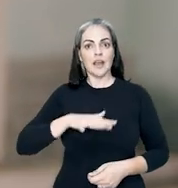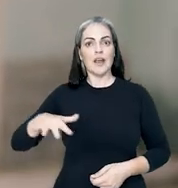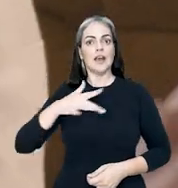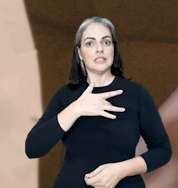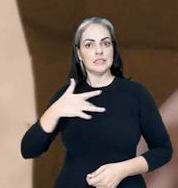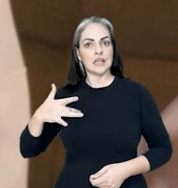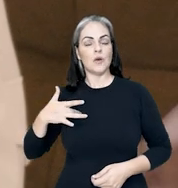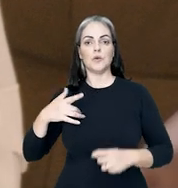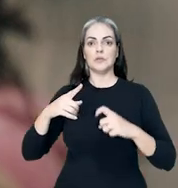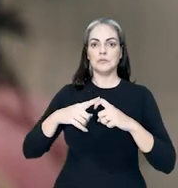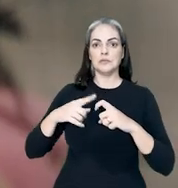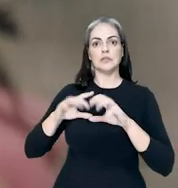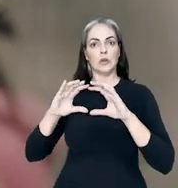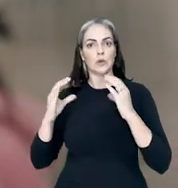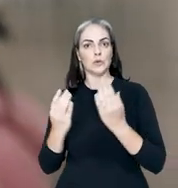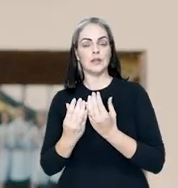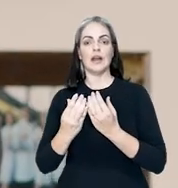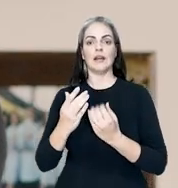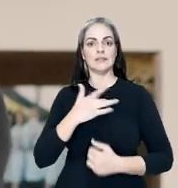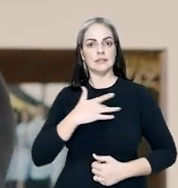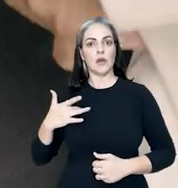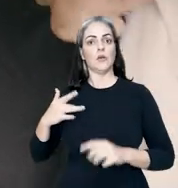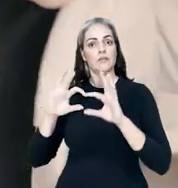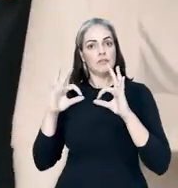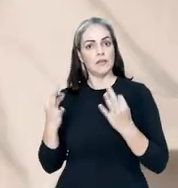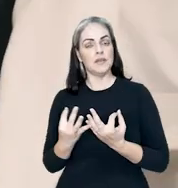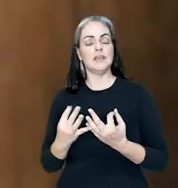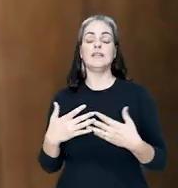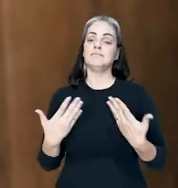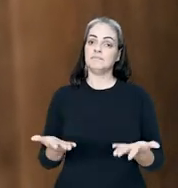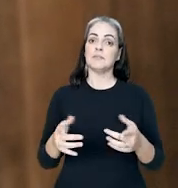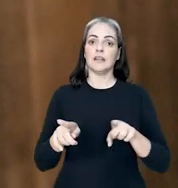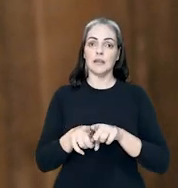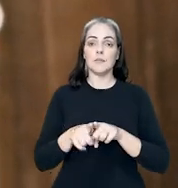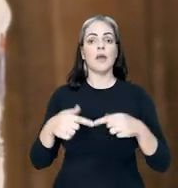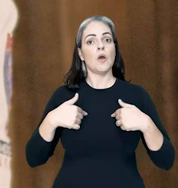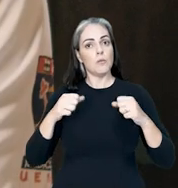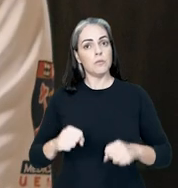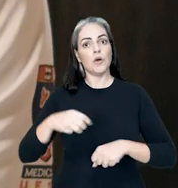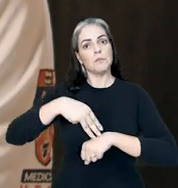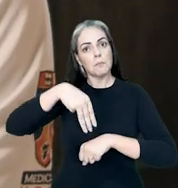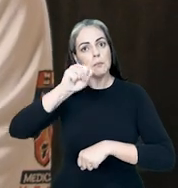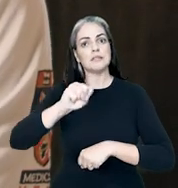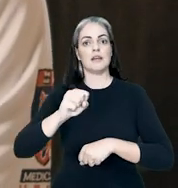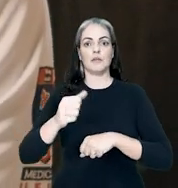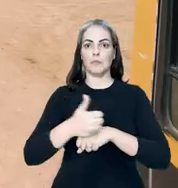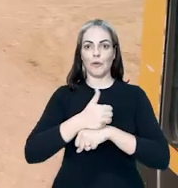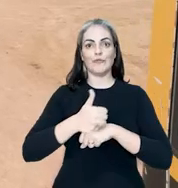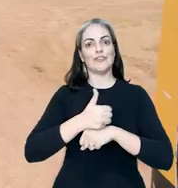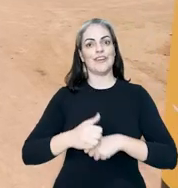em saúde de medicina de comunidade, saúde da família, e também a possibilidade de obtenção de um mestrado profissional,